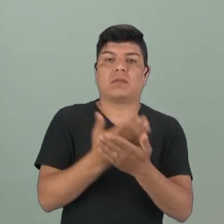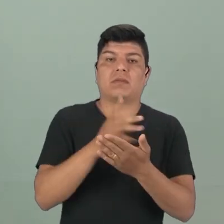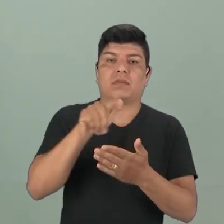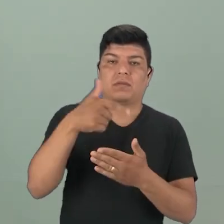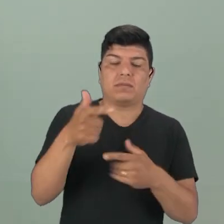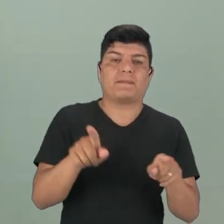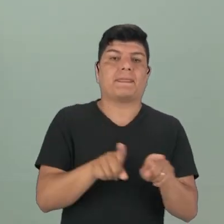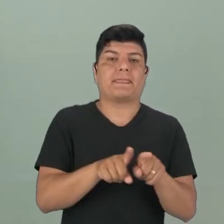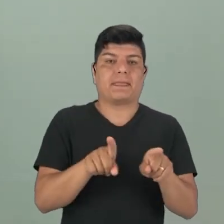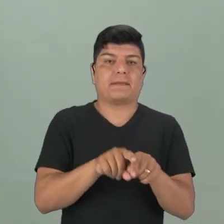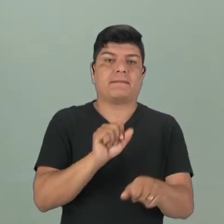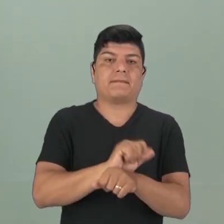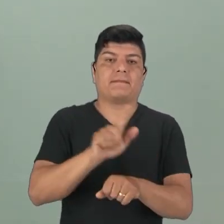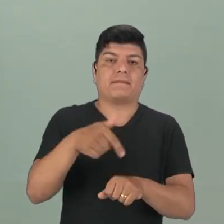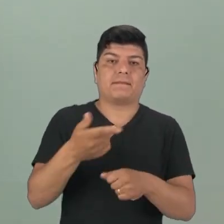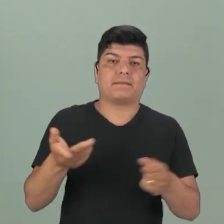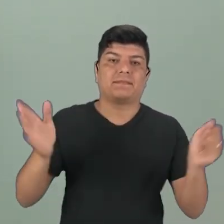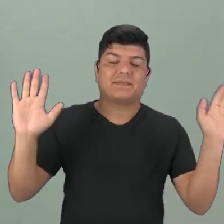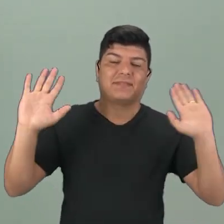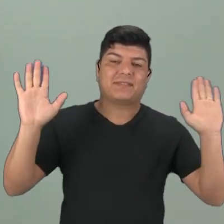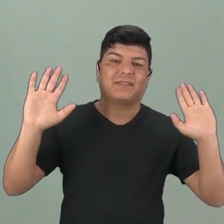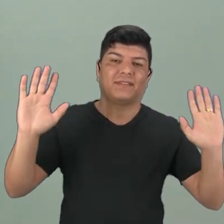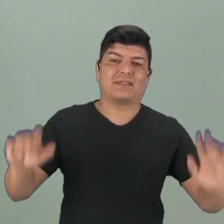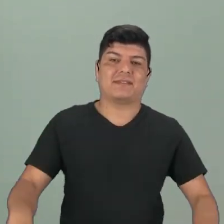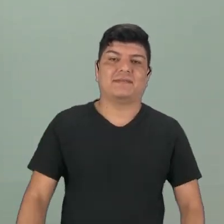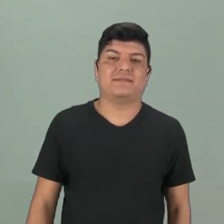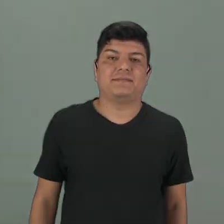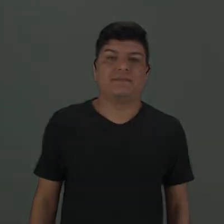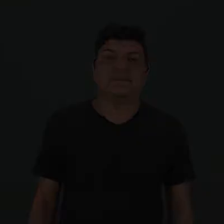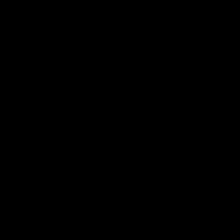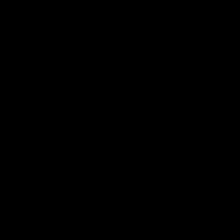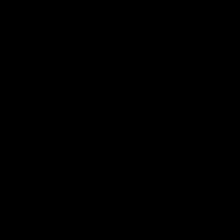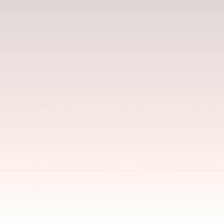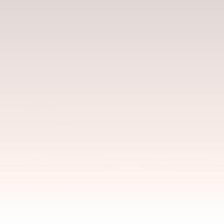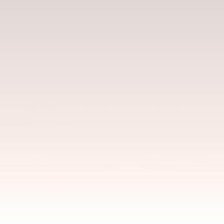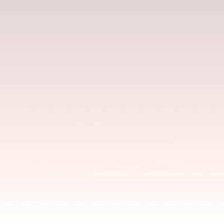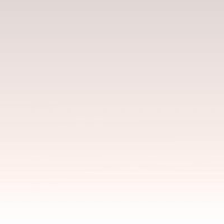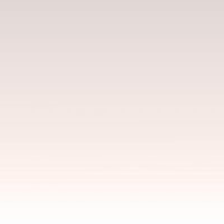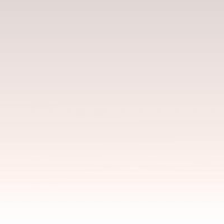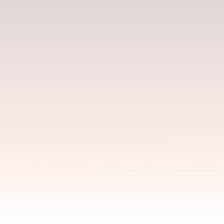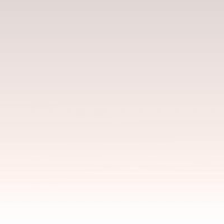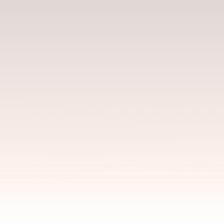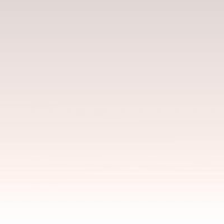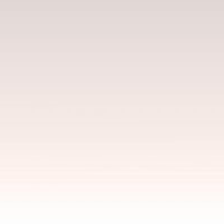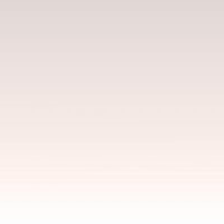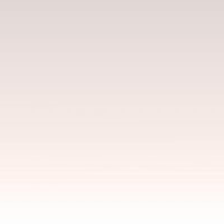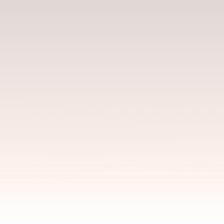aula e muitas outras. Eu te aguardo na próxima. Tchau, tchau.